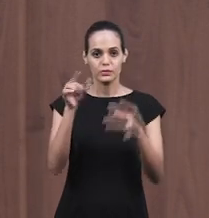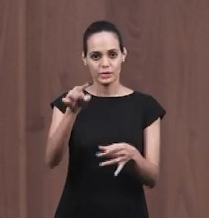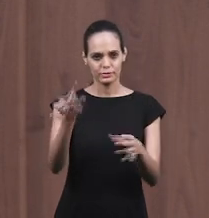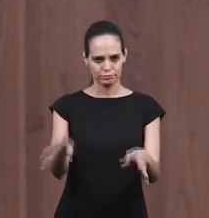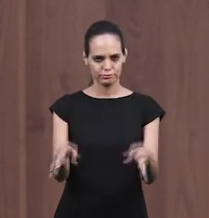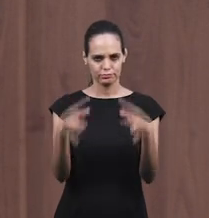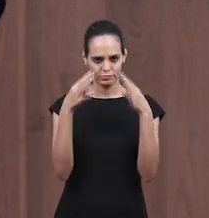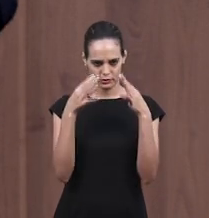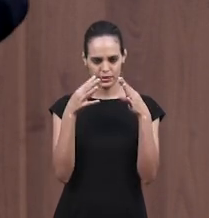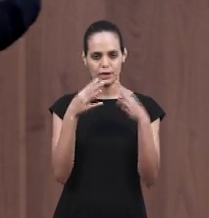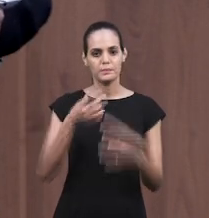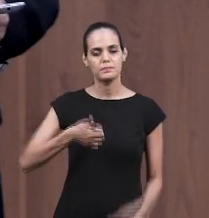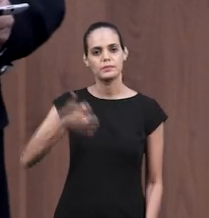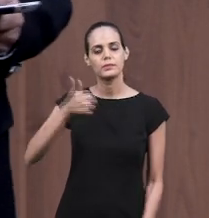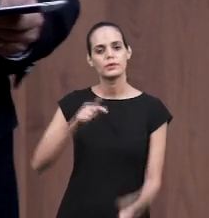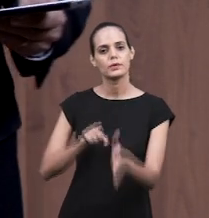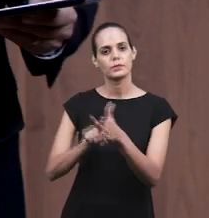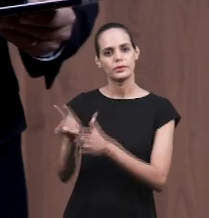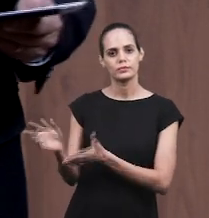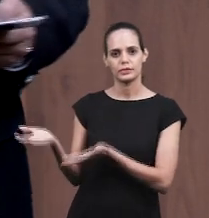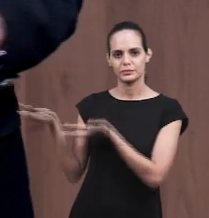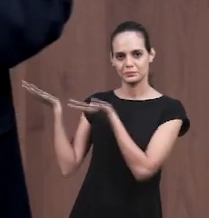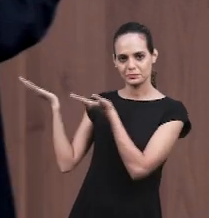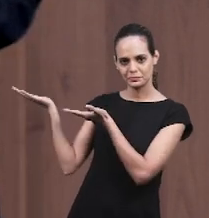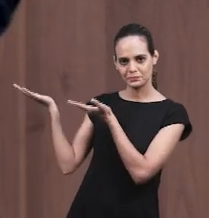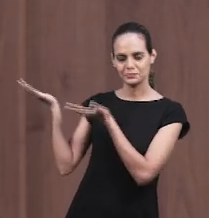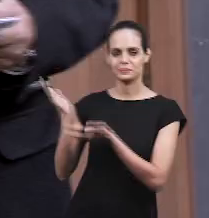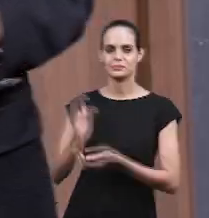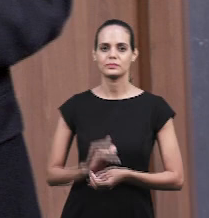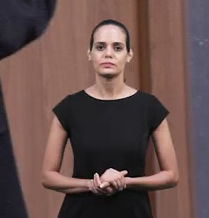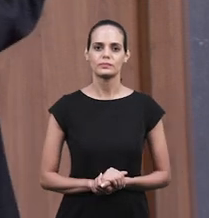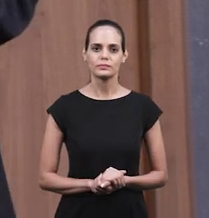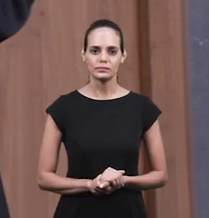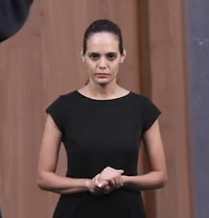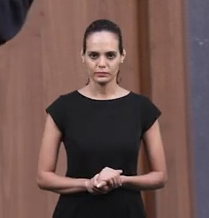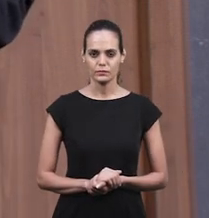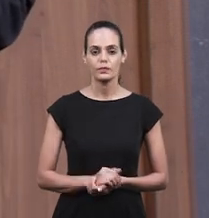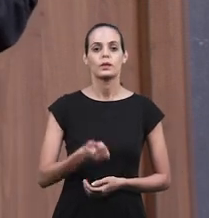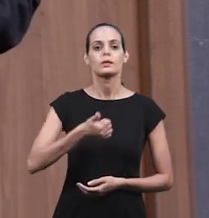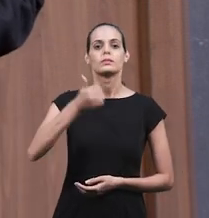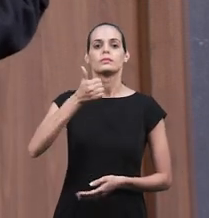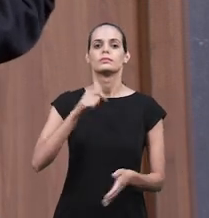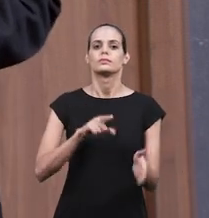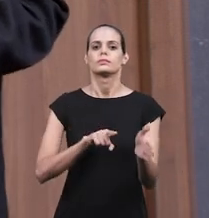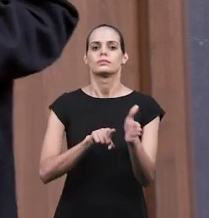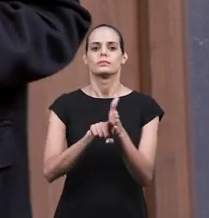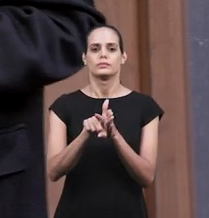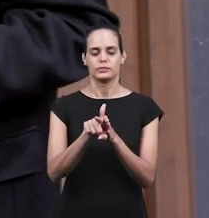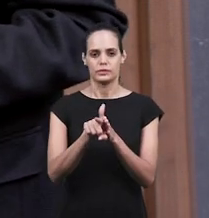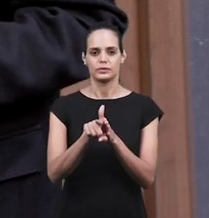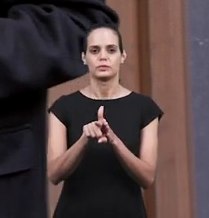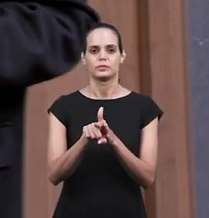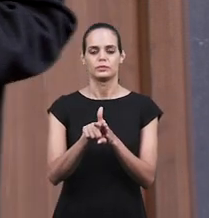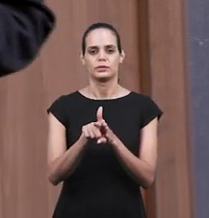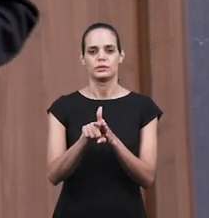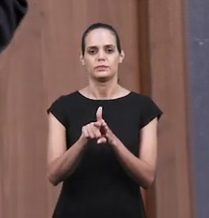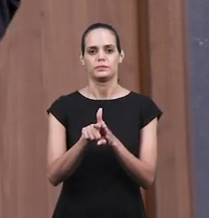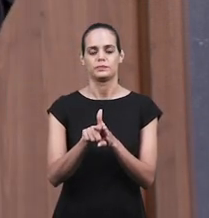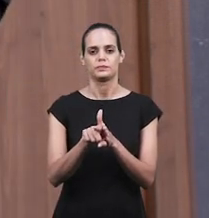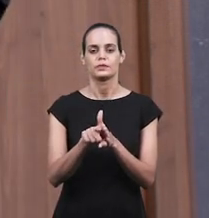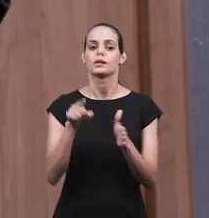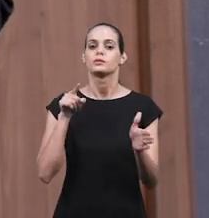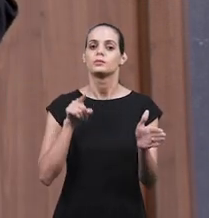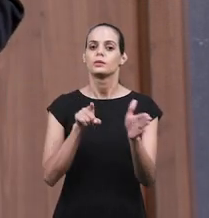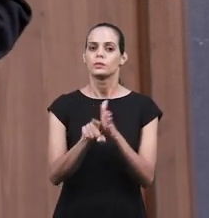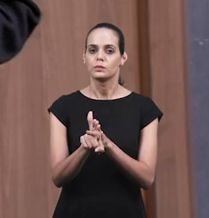atenção para a nossa primeira pergunta. Vamos então à nossa primeira pergunta. E a nossa primeira pergunta, ela é